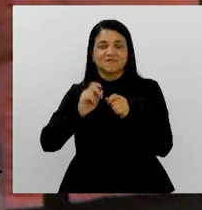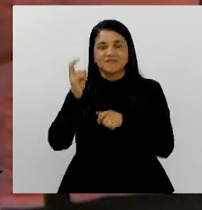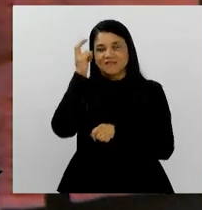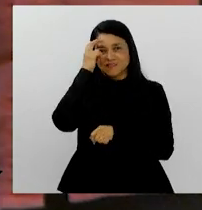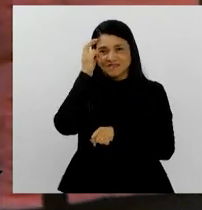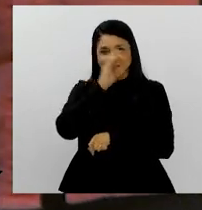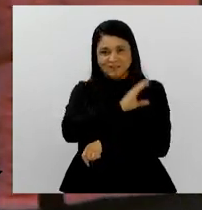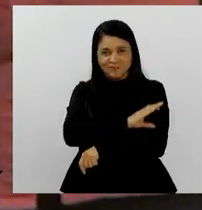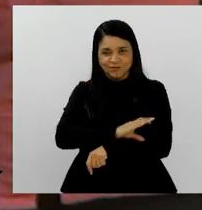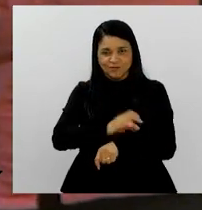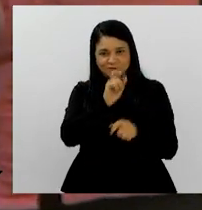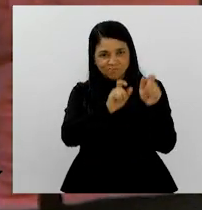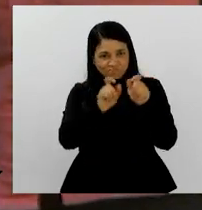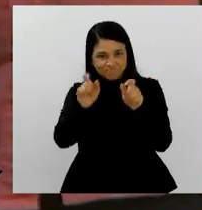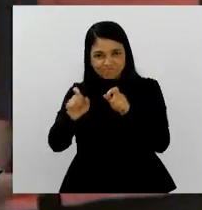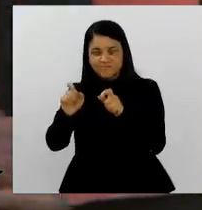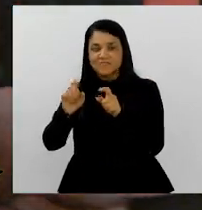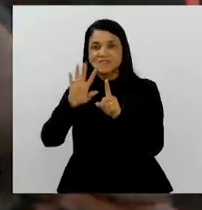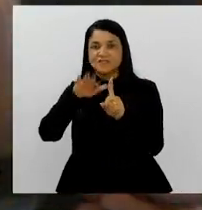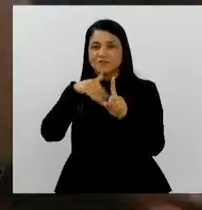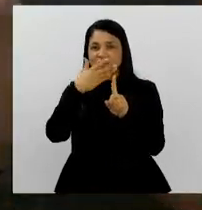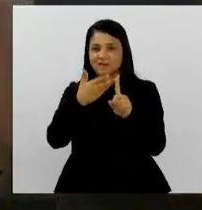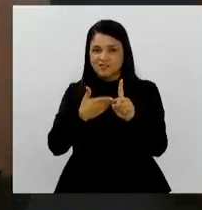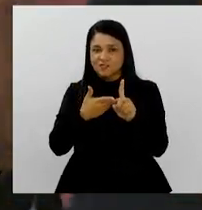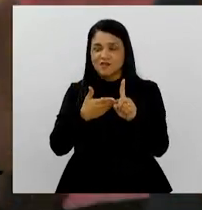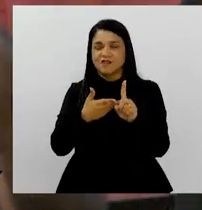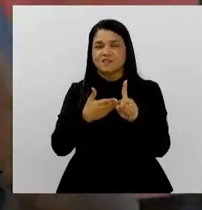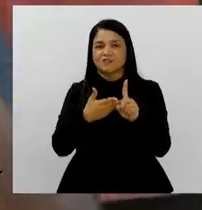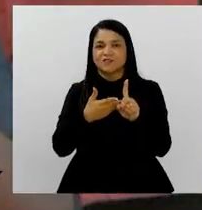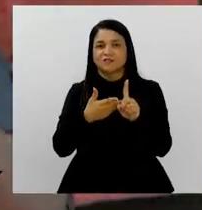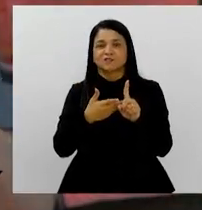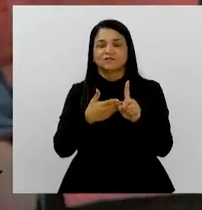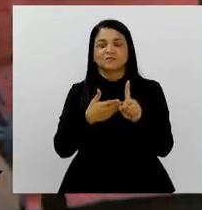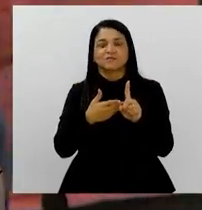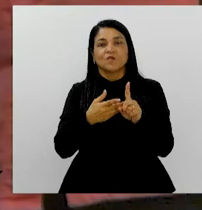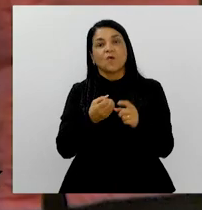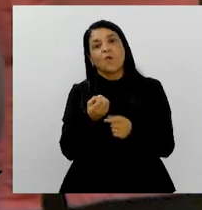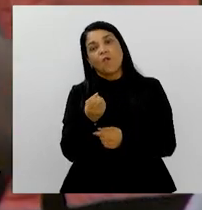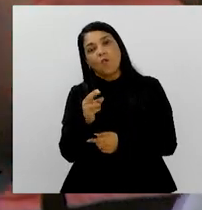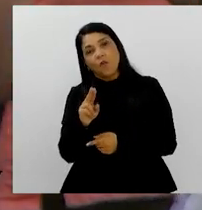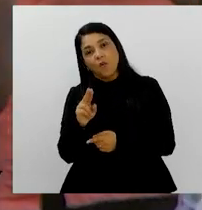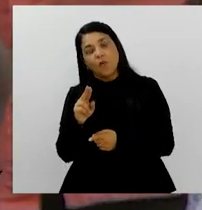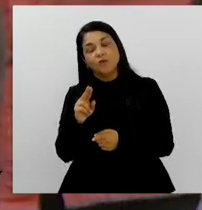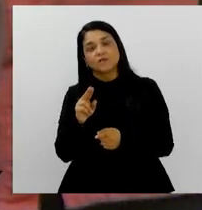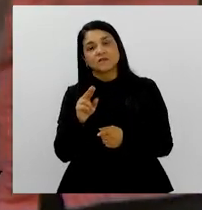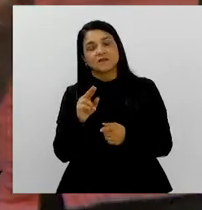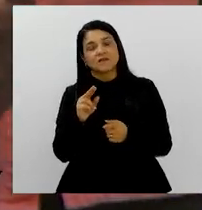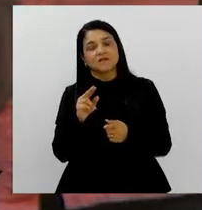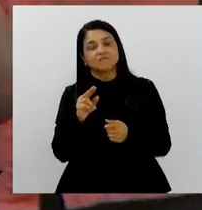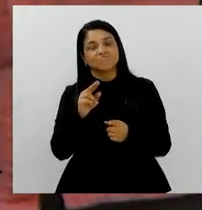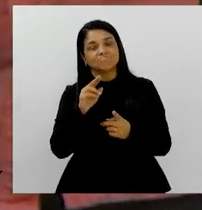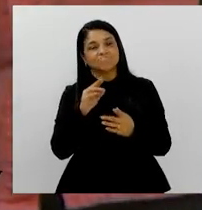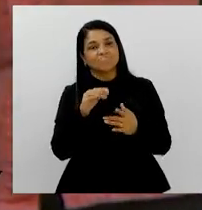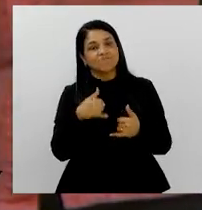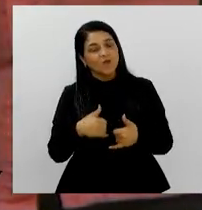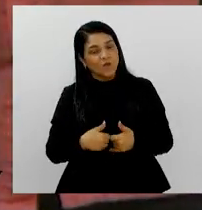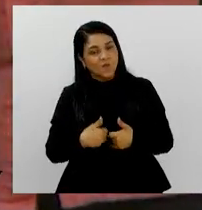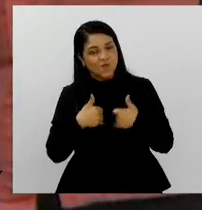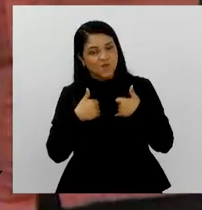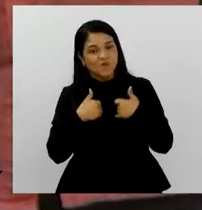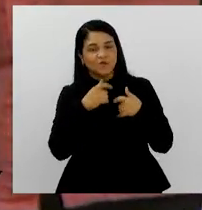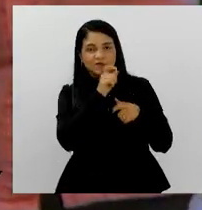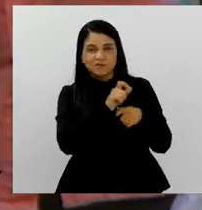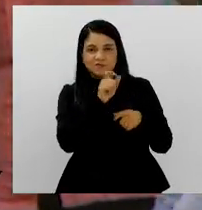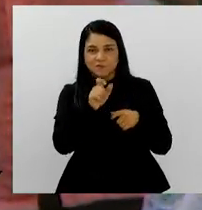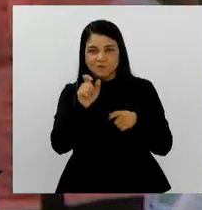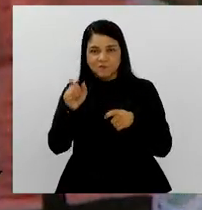aqui, que serão agraciados ou que estarão prestigiando, né, pessoas que serão agraciadas nessa